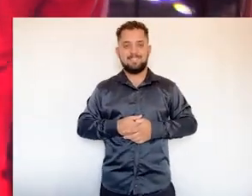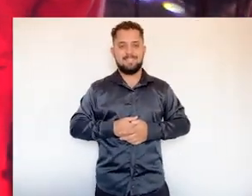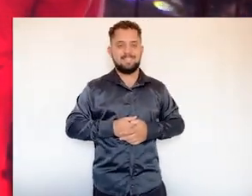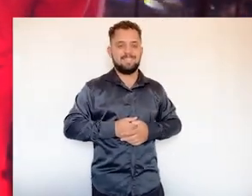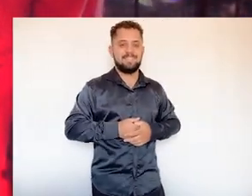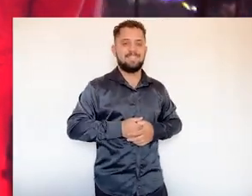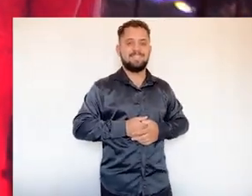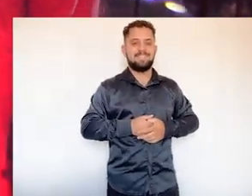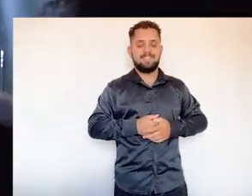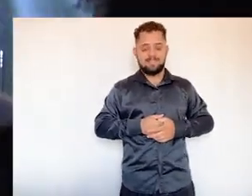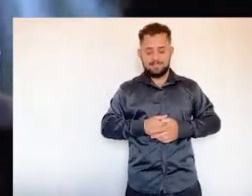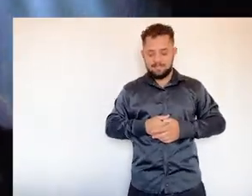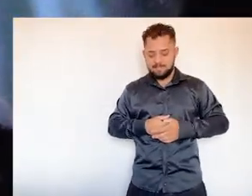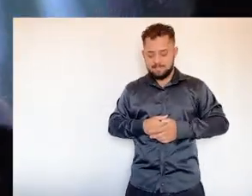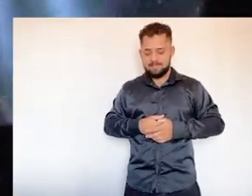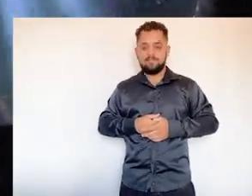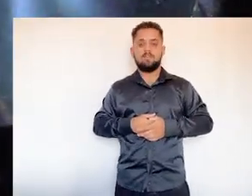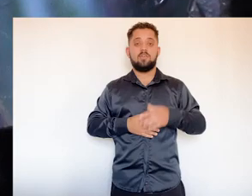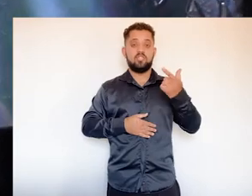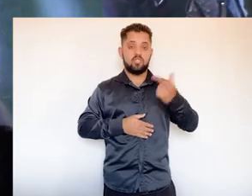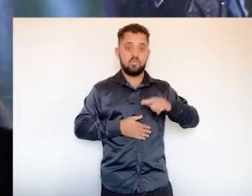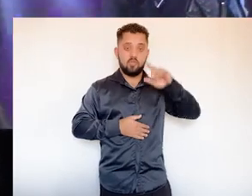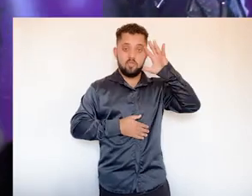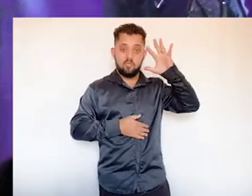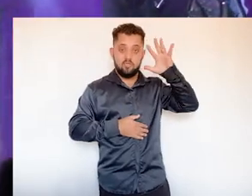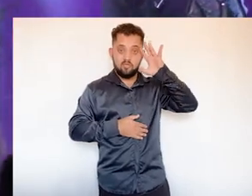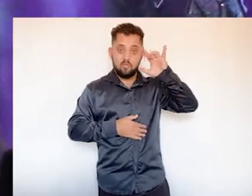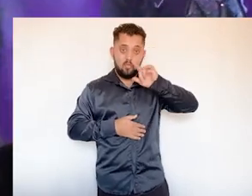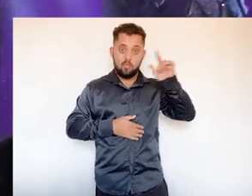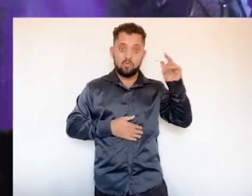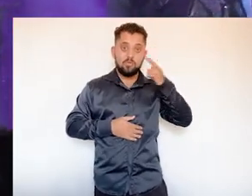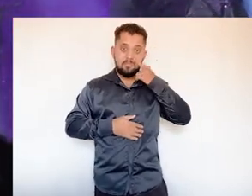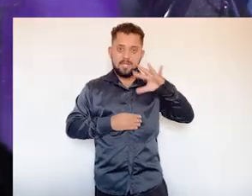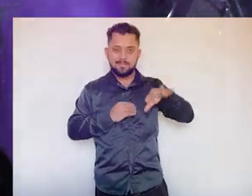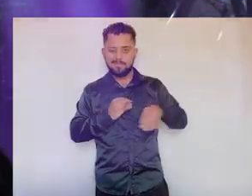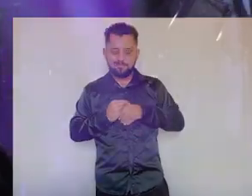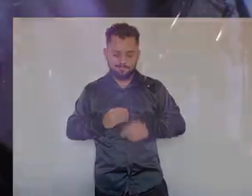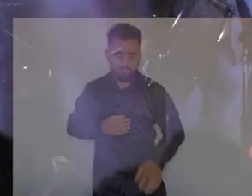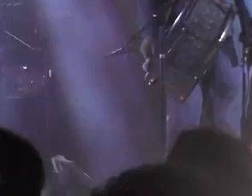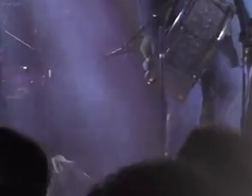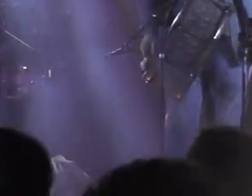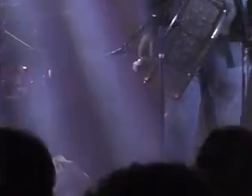Agora para vocês, mais uma reflexão, mas essa é massa.